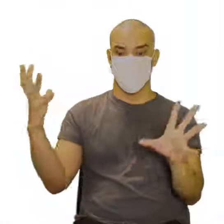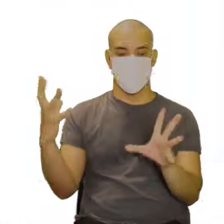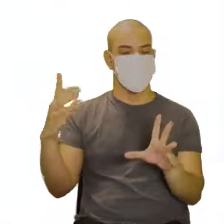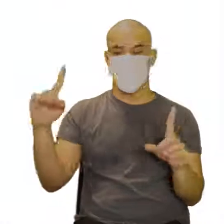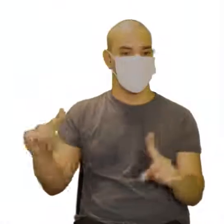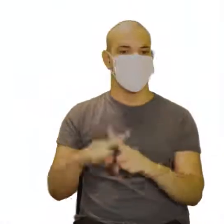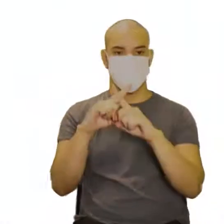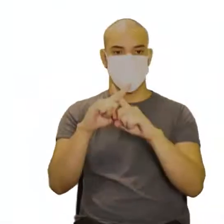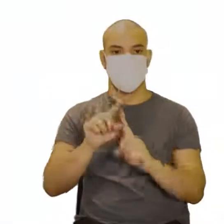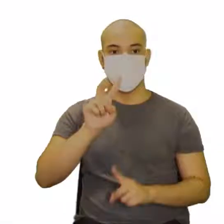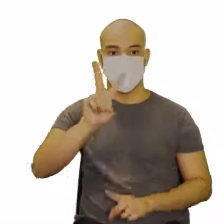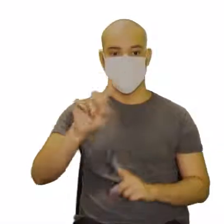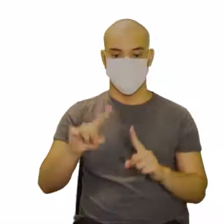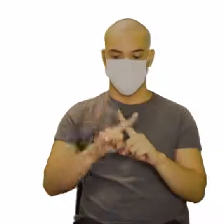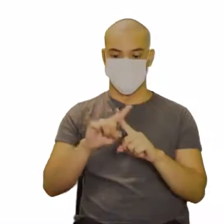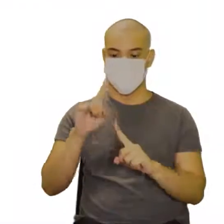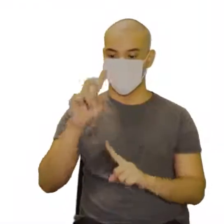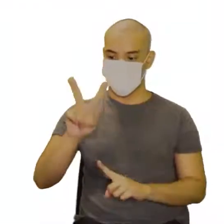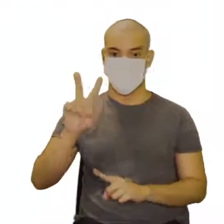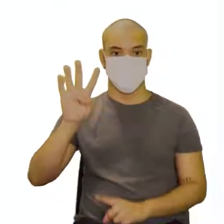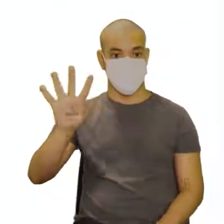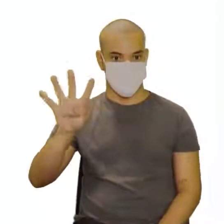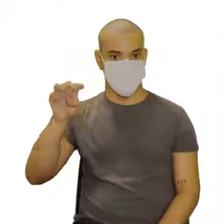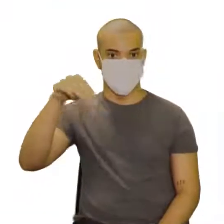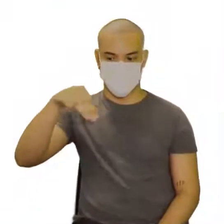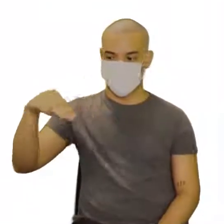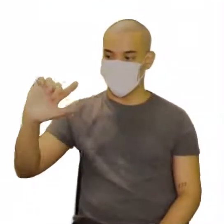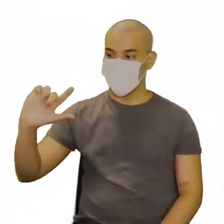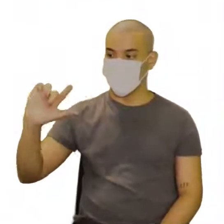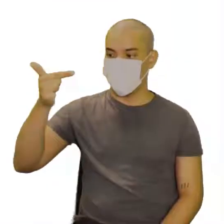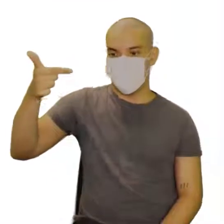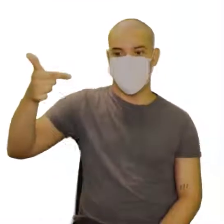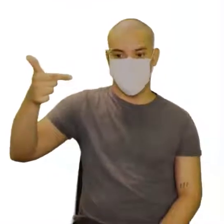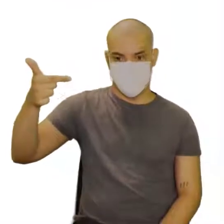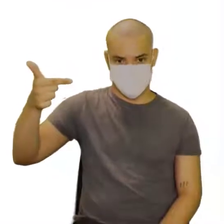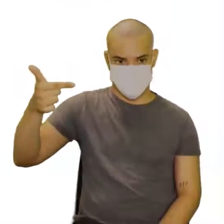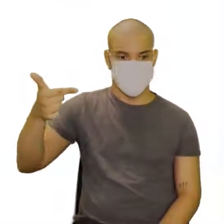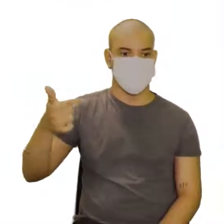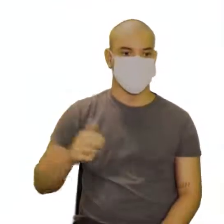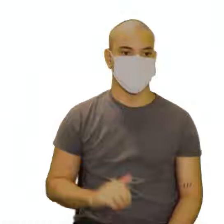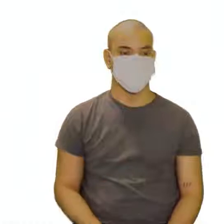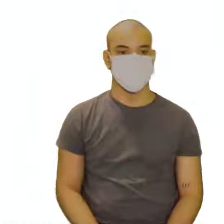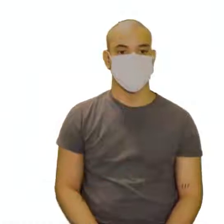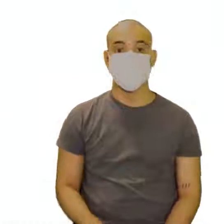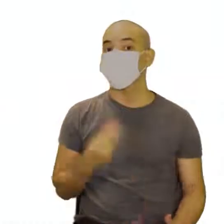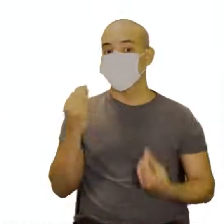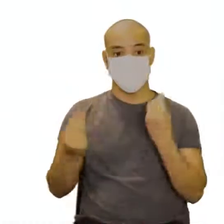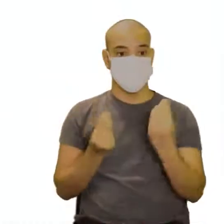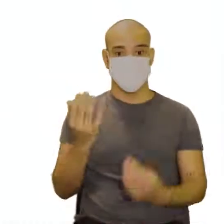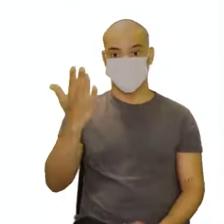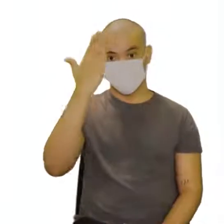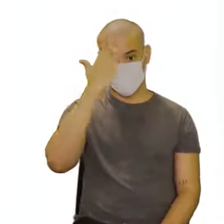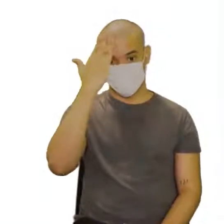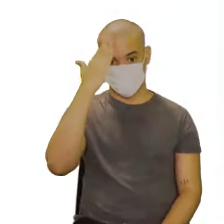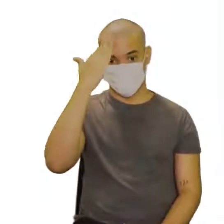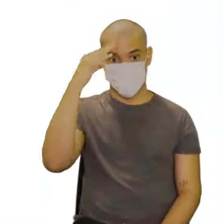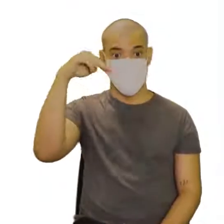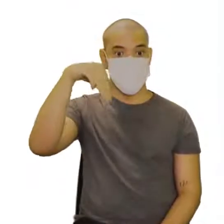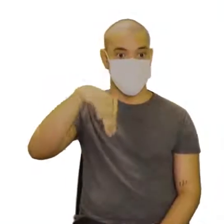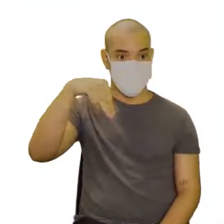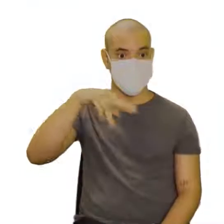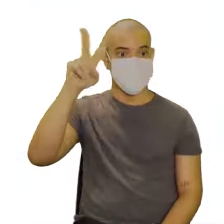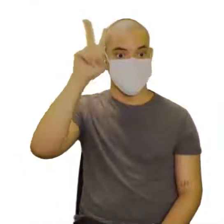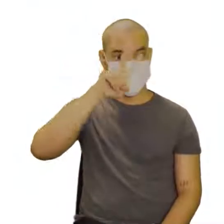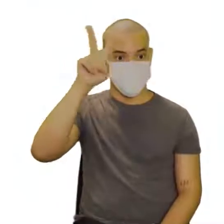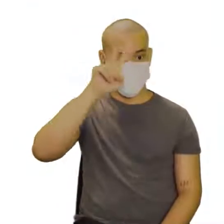2 vezes 2, 4 milímetros quadrados, ok? Como nós queremos em metro, é só lembrar aqui, ó,